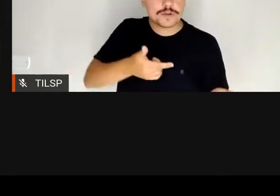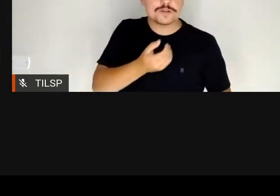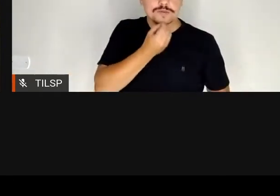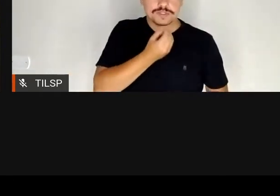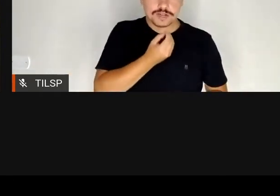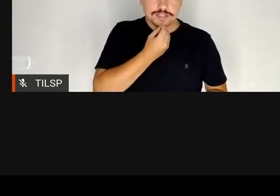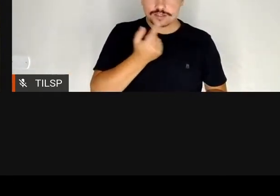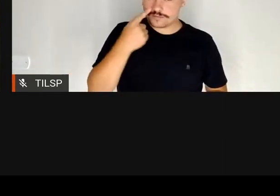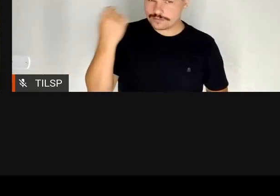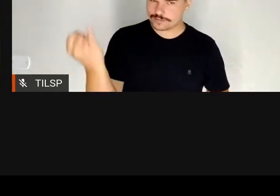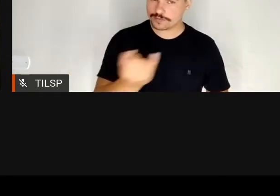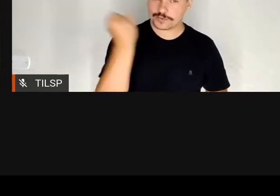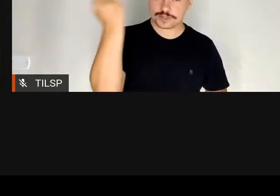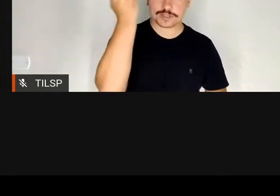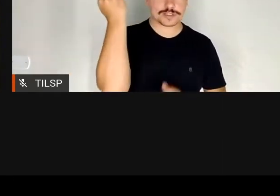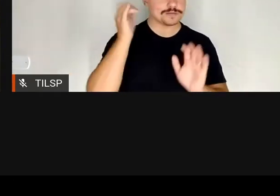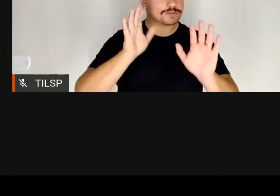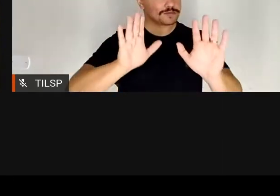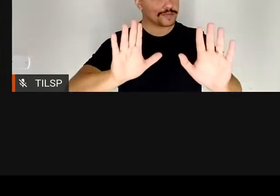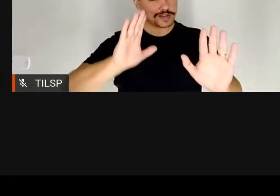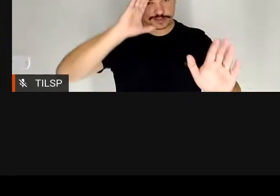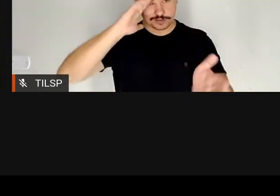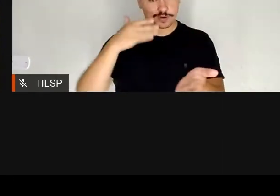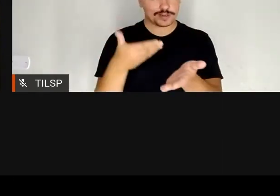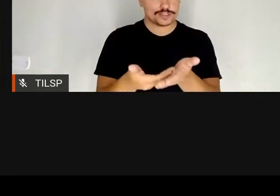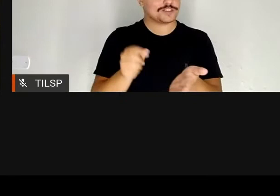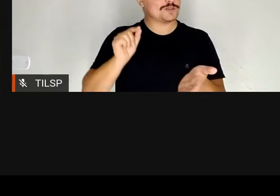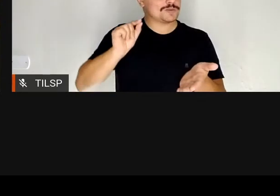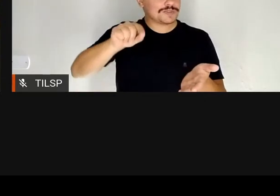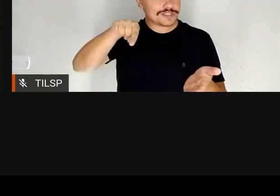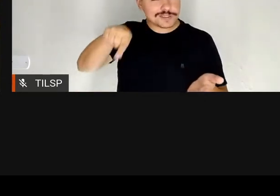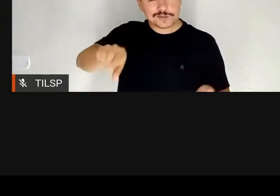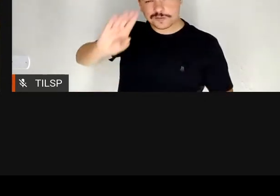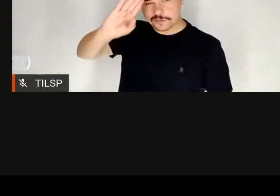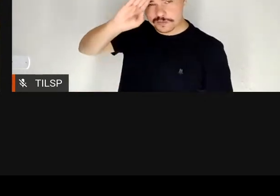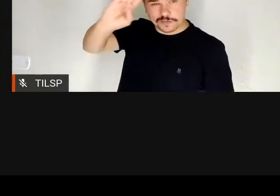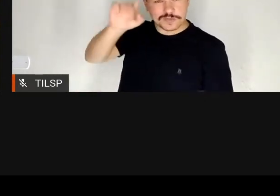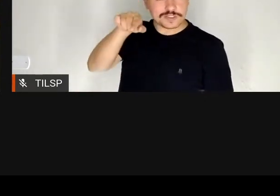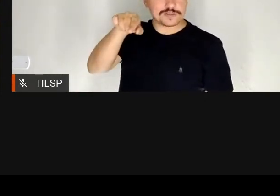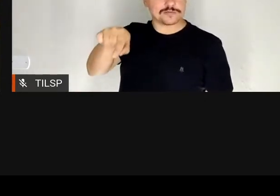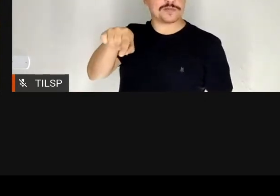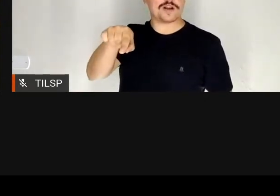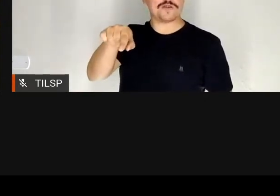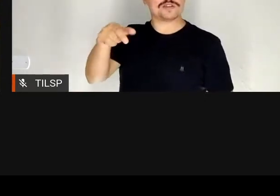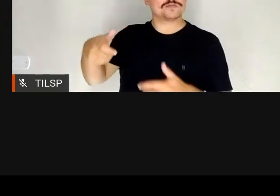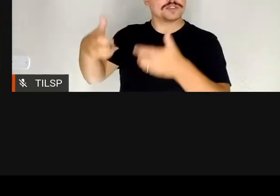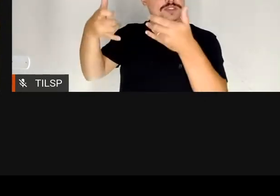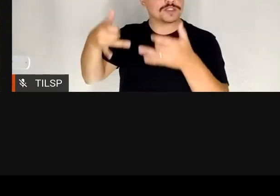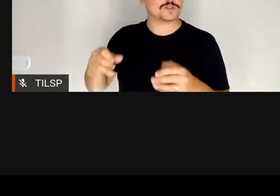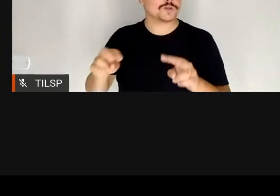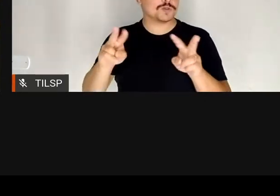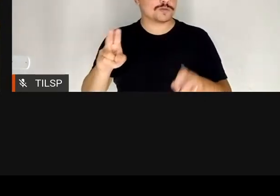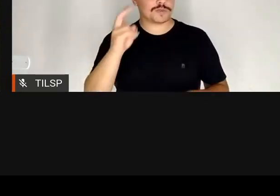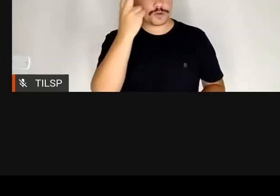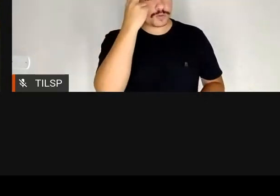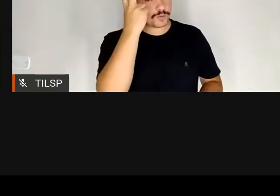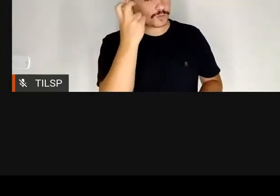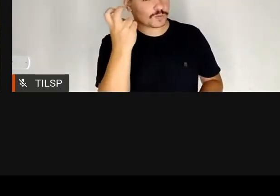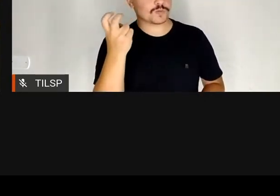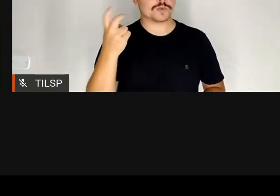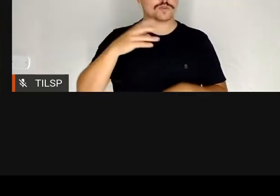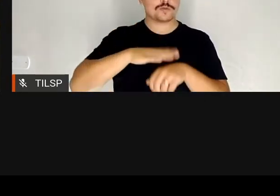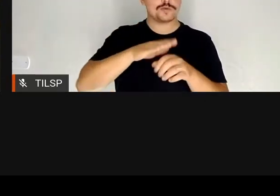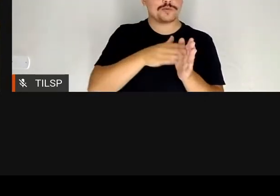relevante, mas eu acho que aponta também para essa questão fundamental, né, da própria cultura, de seus processos, né,